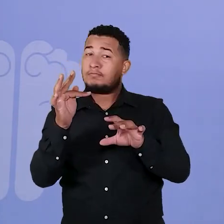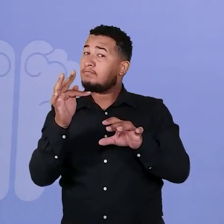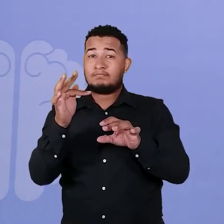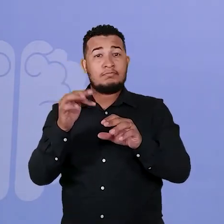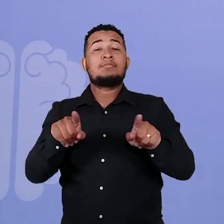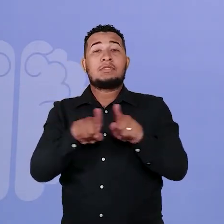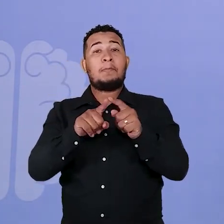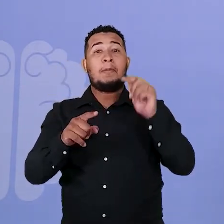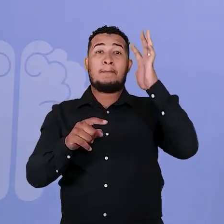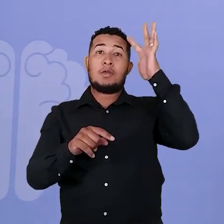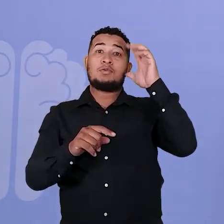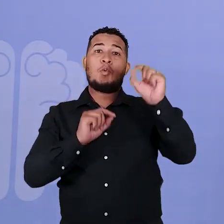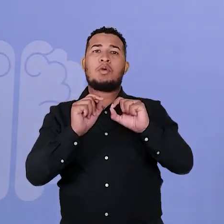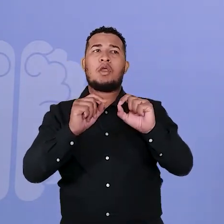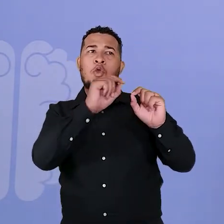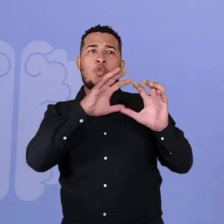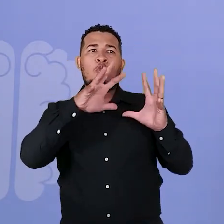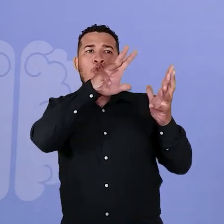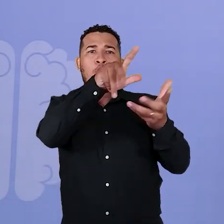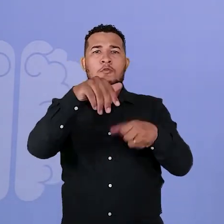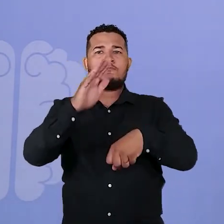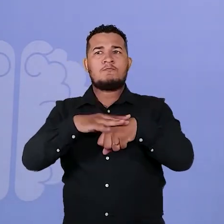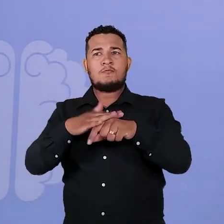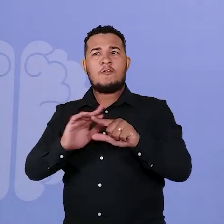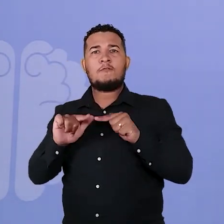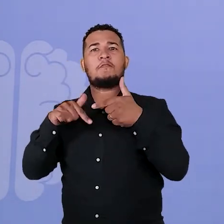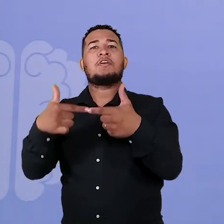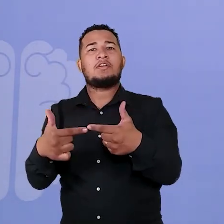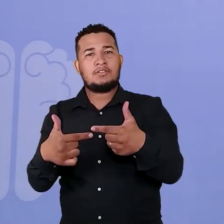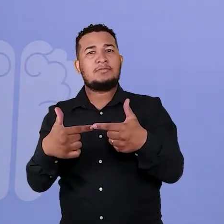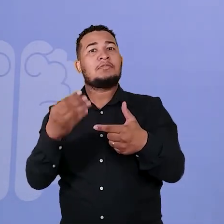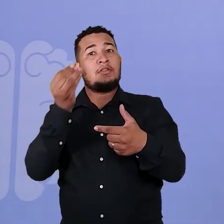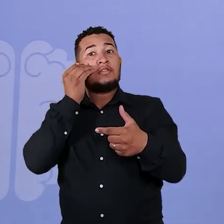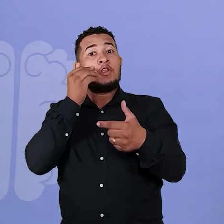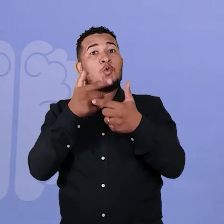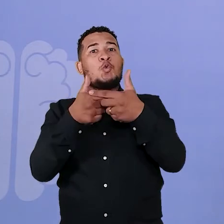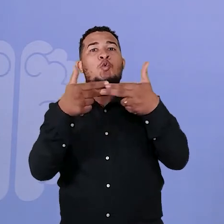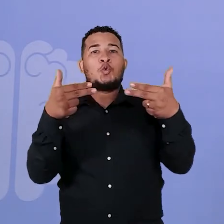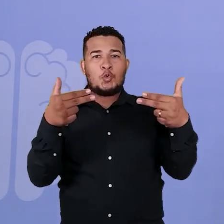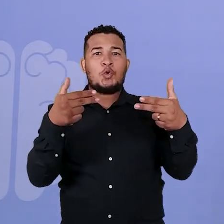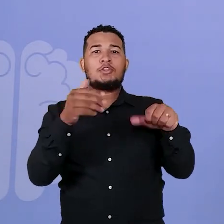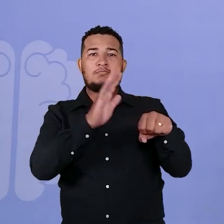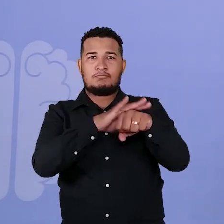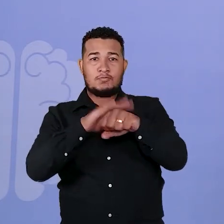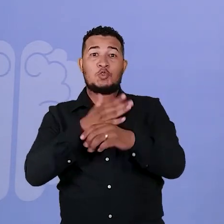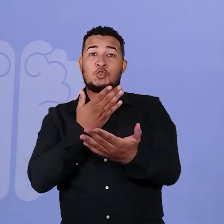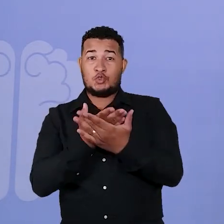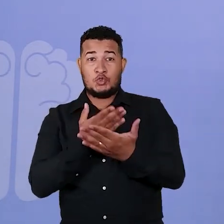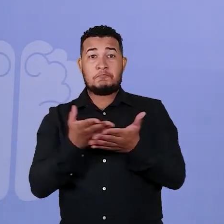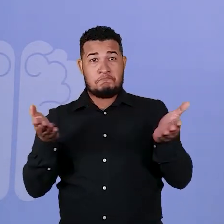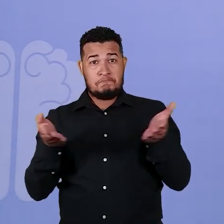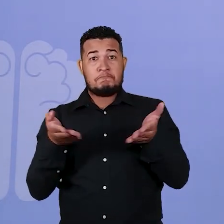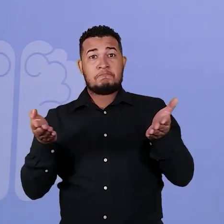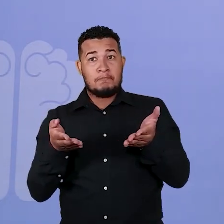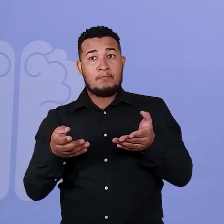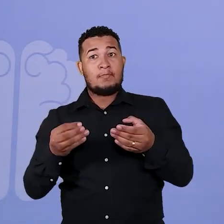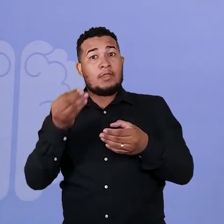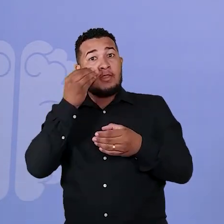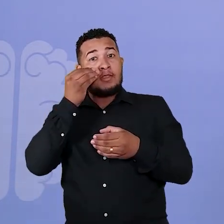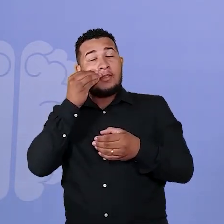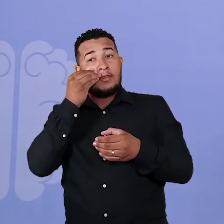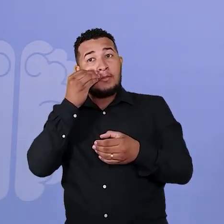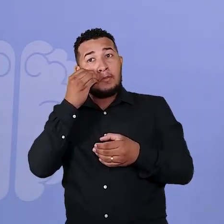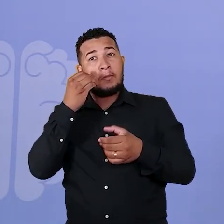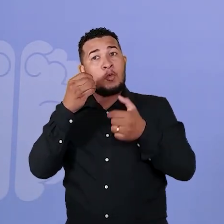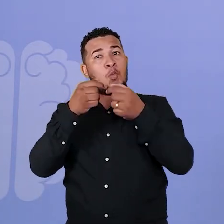a filosofia. Vamos parar para pensar em tudo que a gente faz, tentem parar para pensar nas coisas que vocês estão estudando agora,